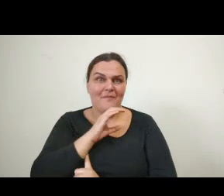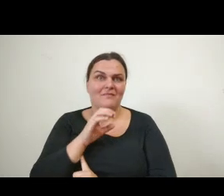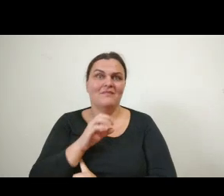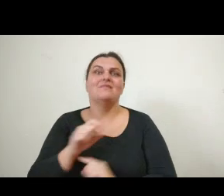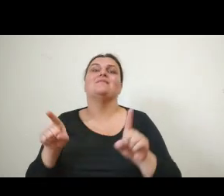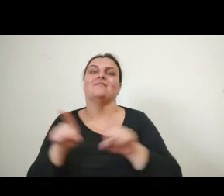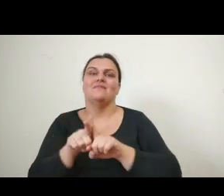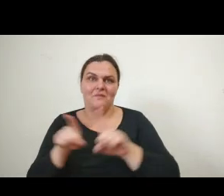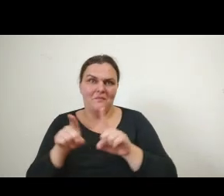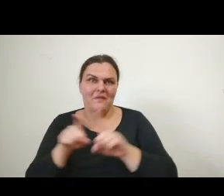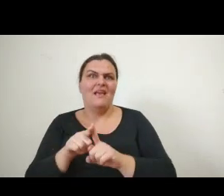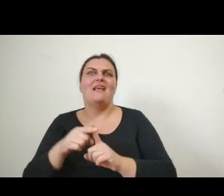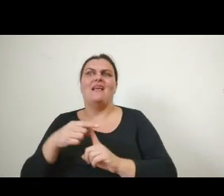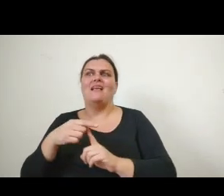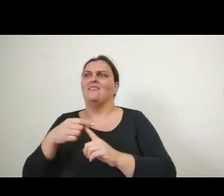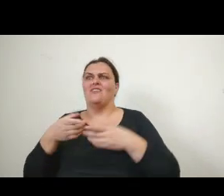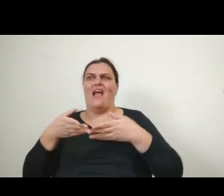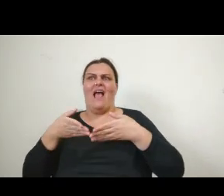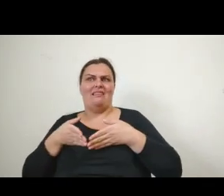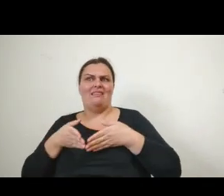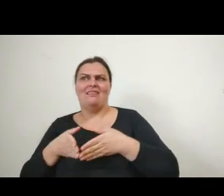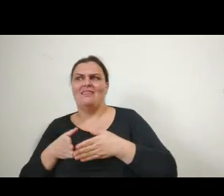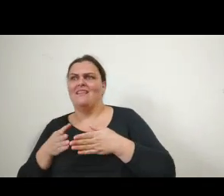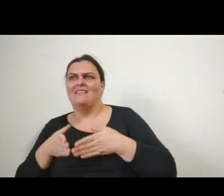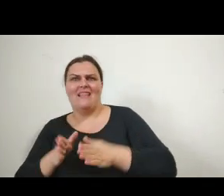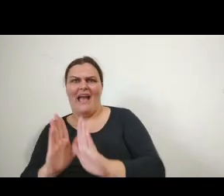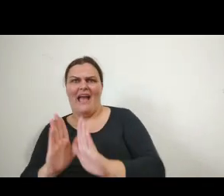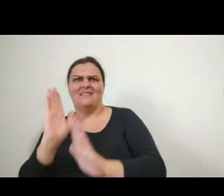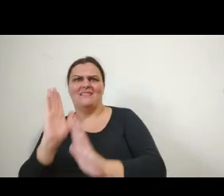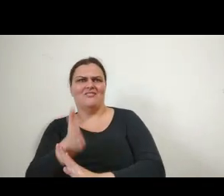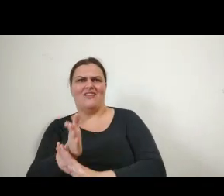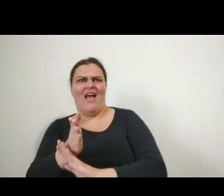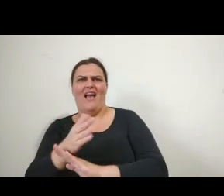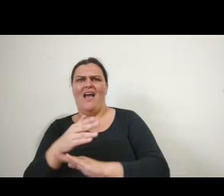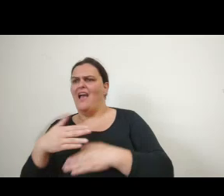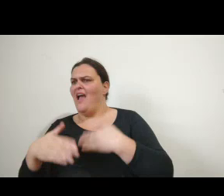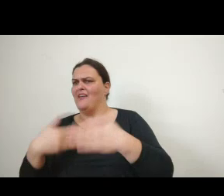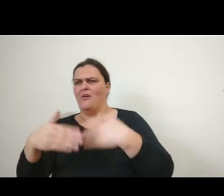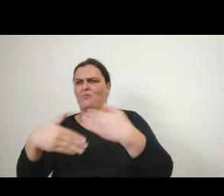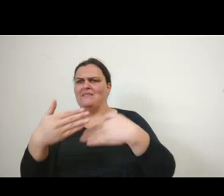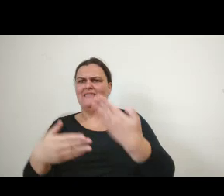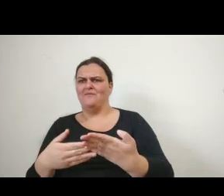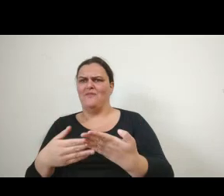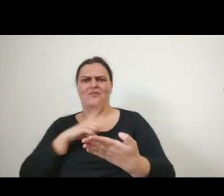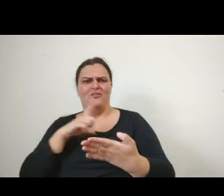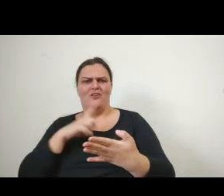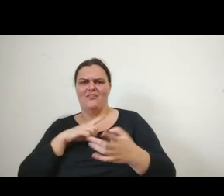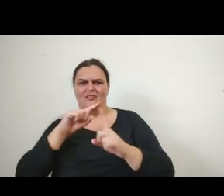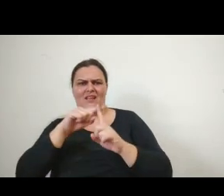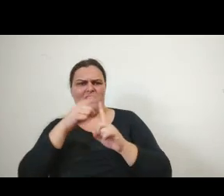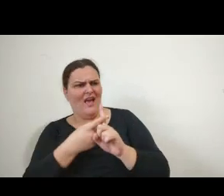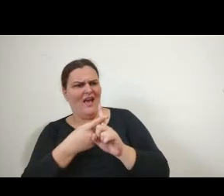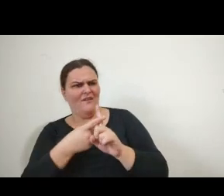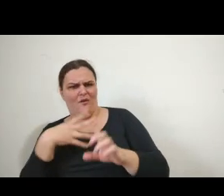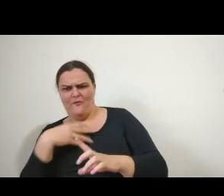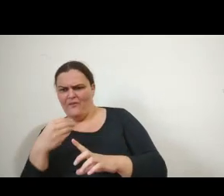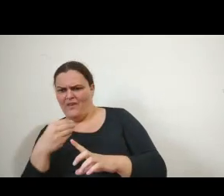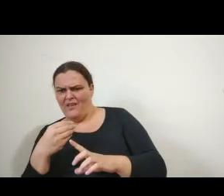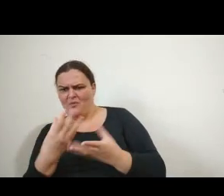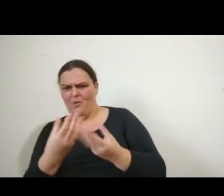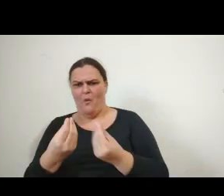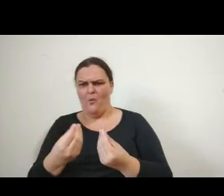consequência no crescimento populacional. Isso vale, inclusive, né, para as pragas agrícolas, para os insetos